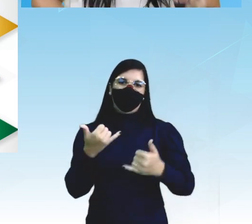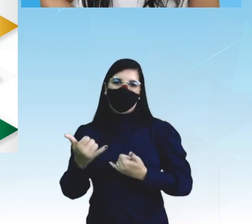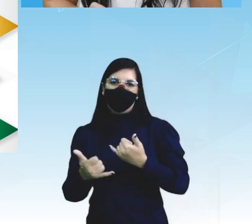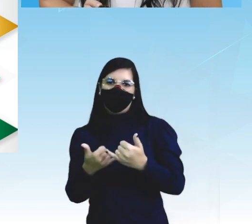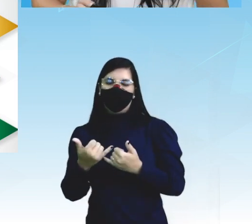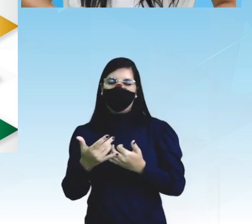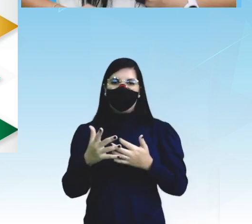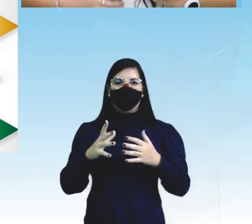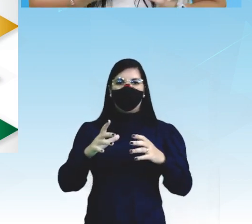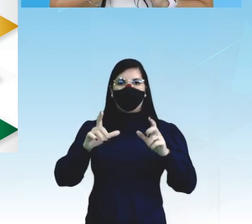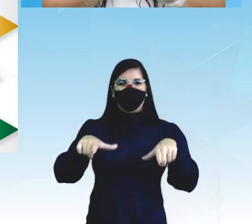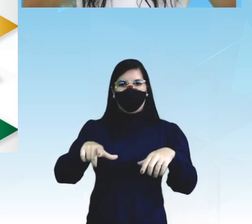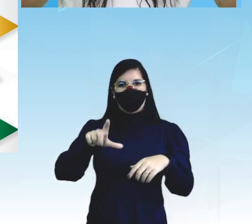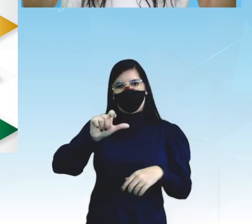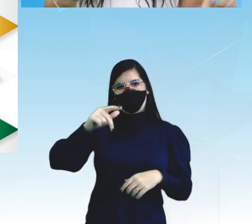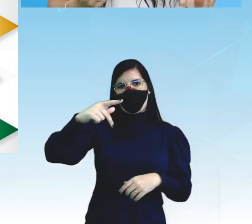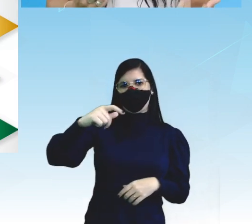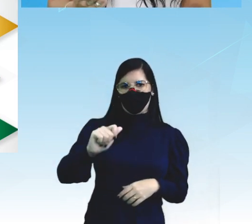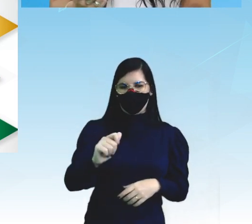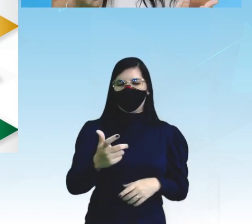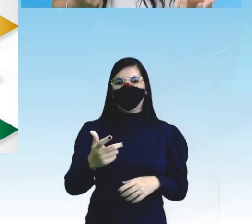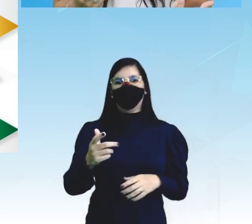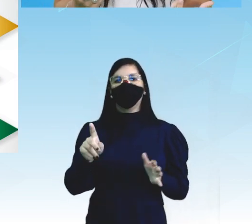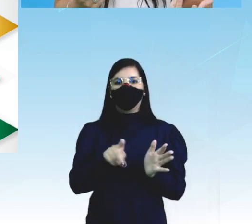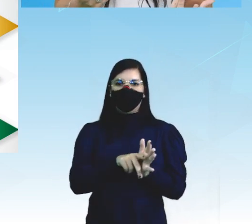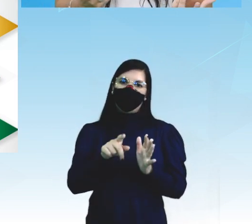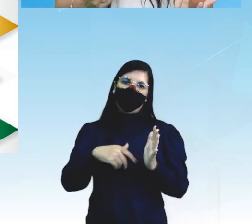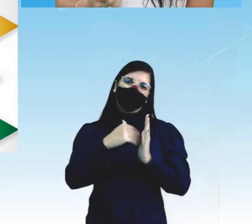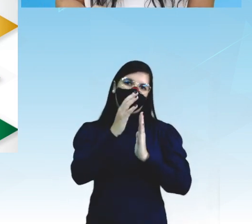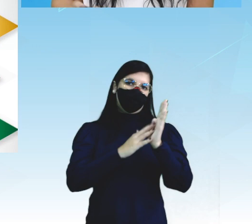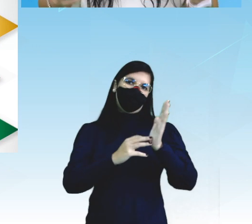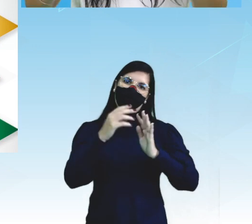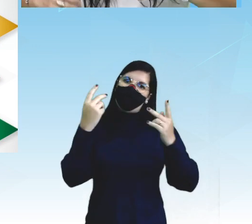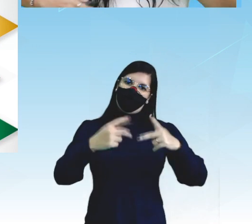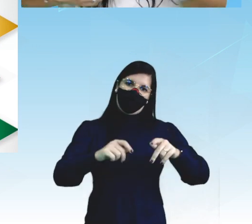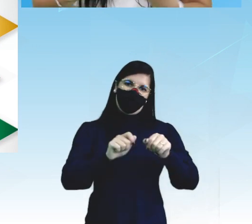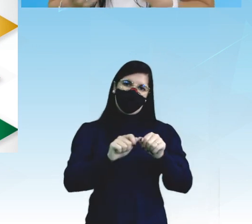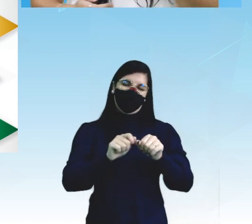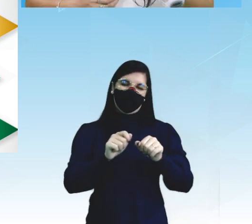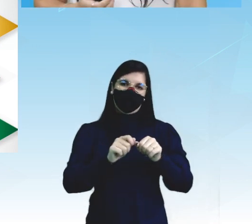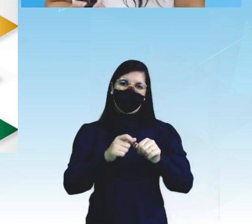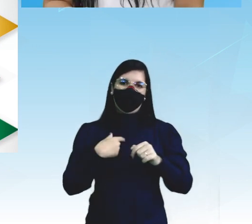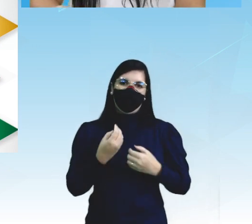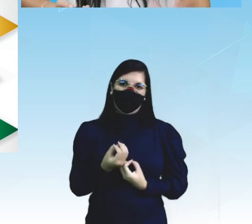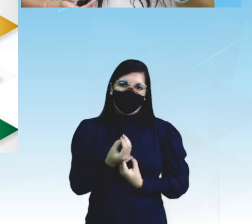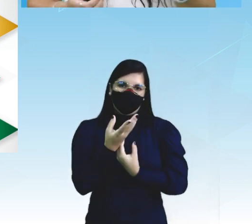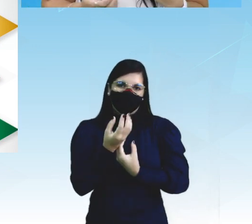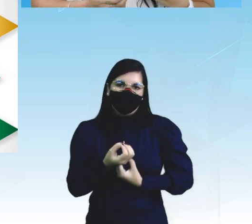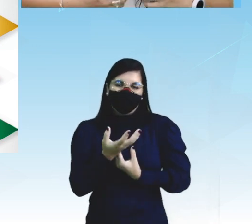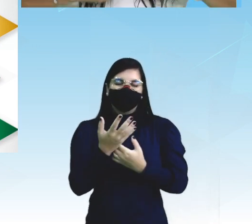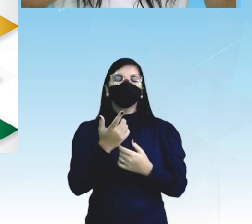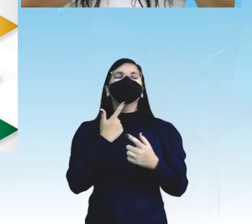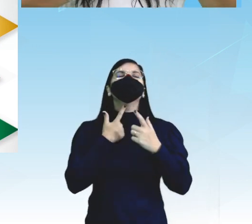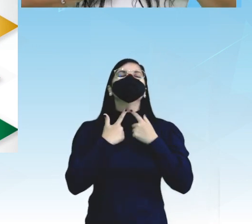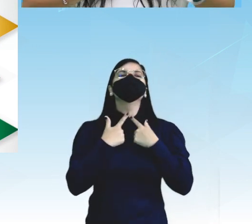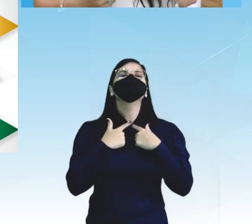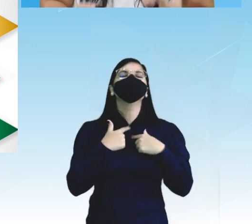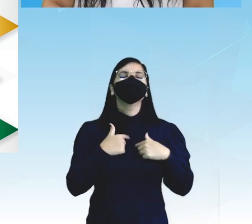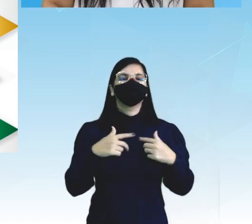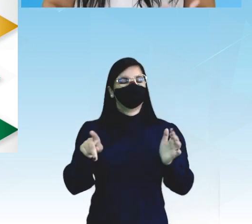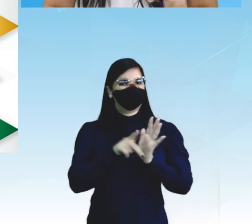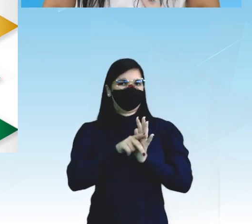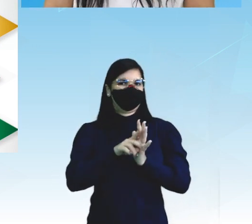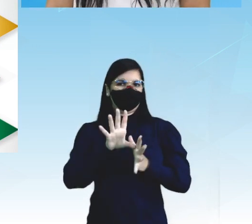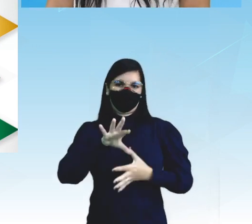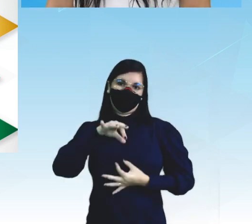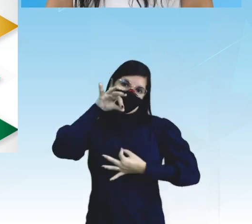boemia da Lapa, né? Então, assim, era o que também era retratado na pintura dele. Foi uma forma também dele expressar o samba que fazia